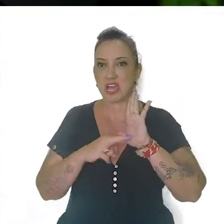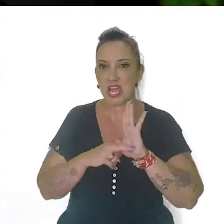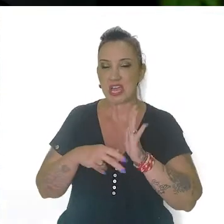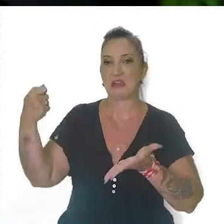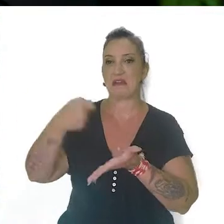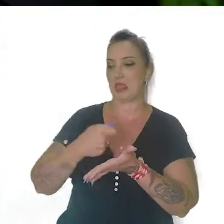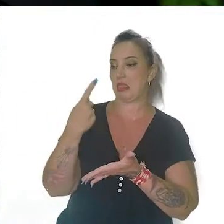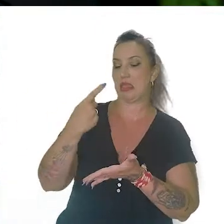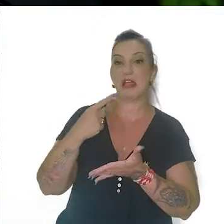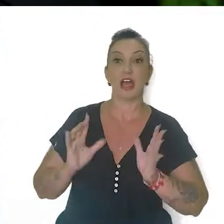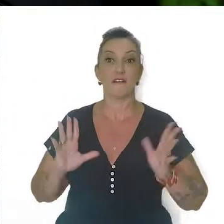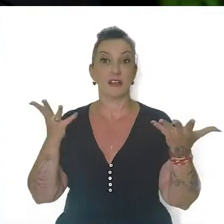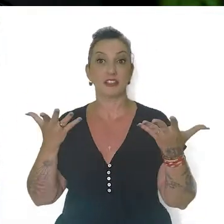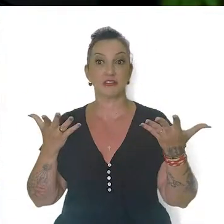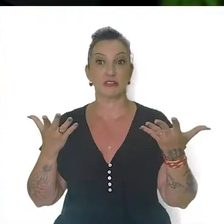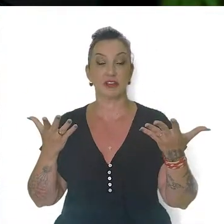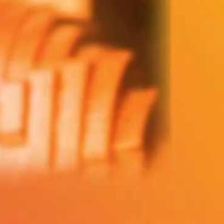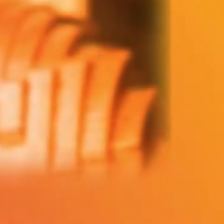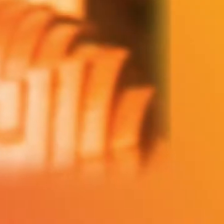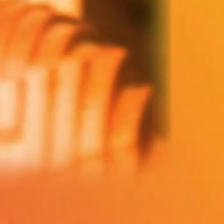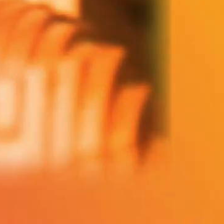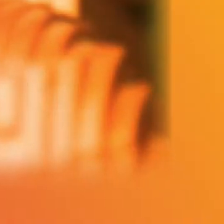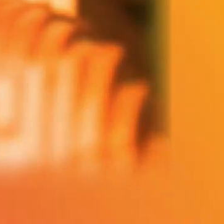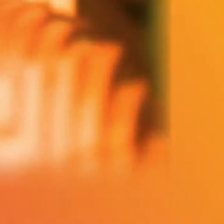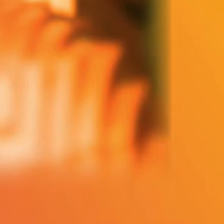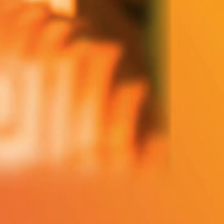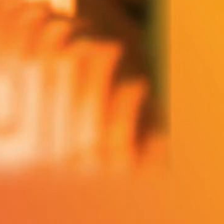regras, né? Então, assim, o festival ele vem muito para isso.